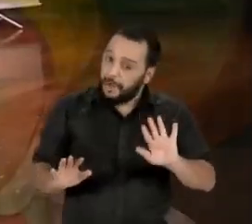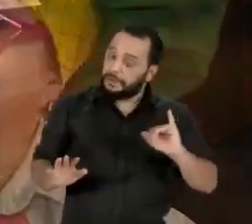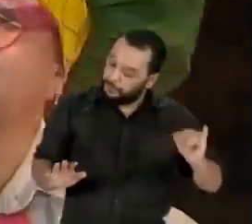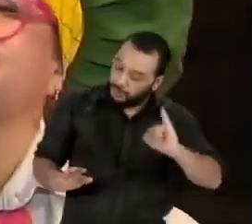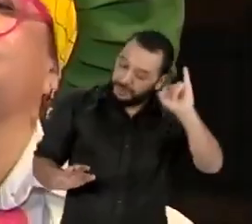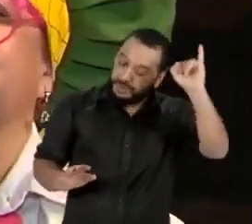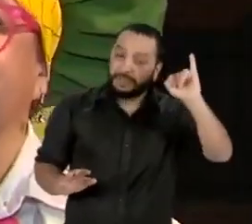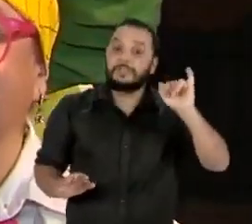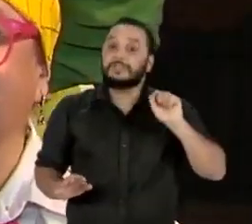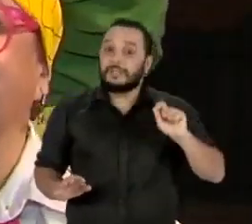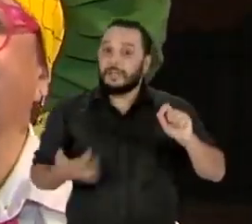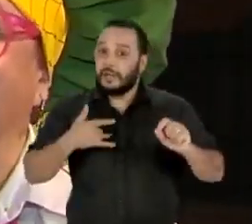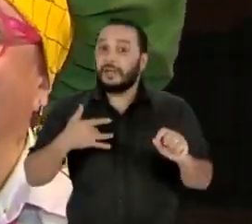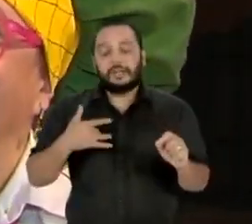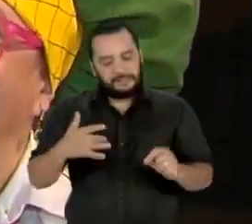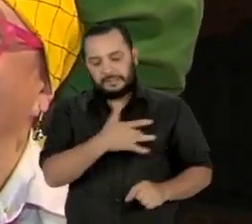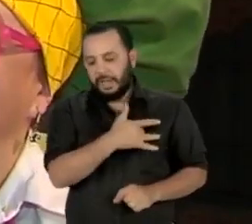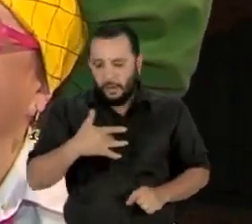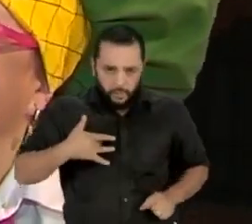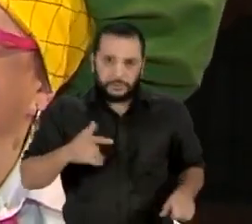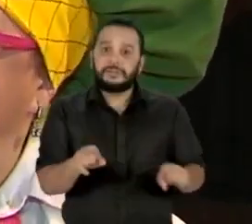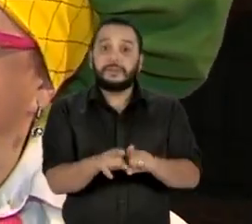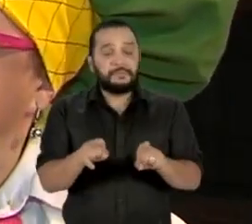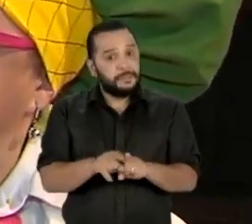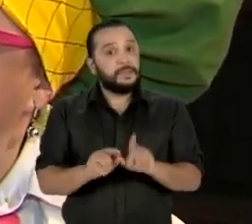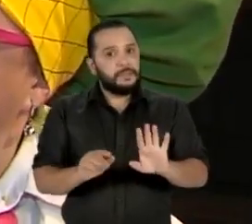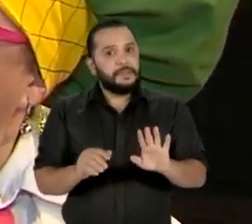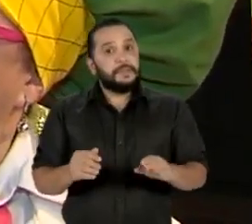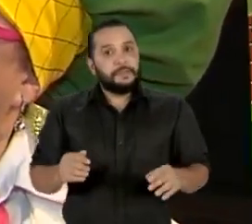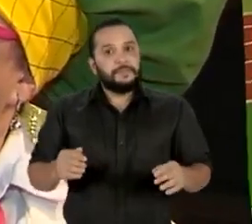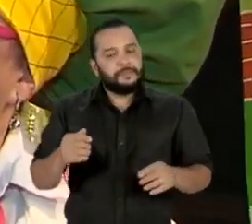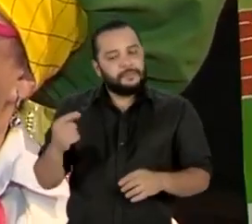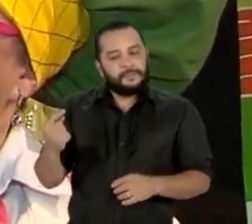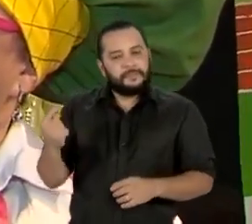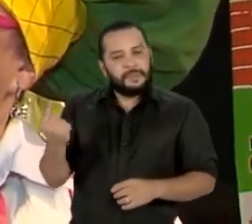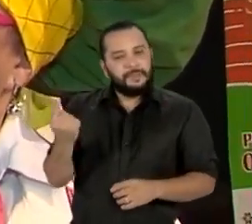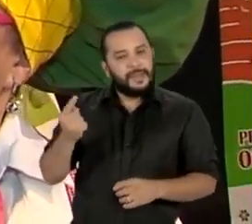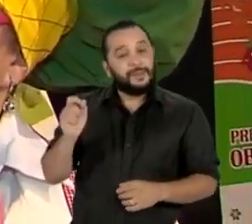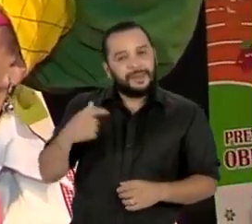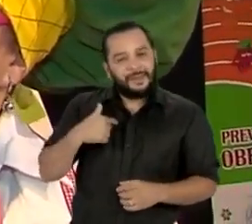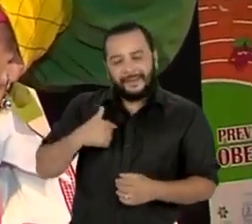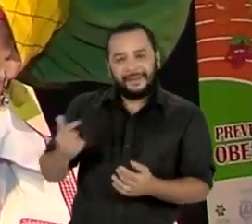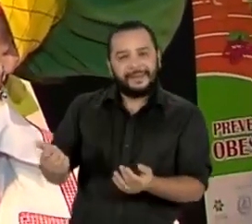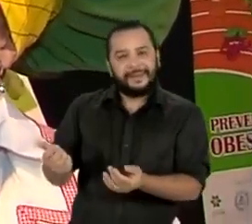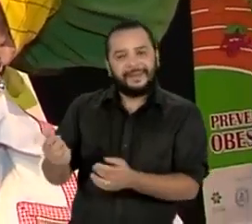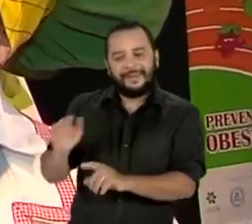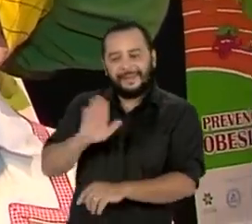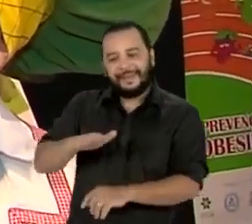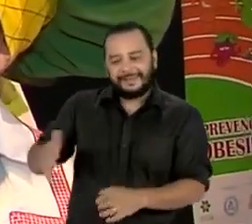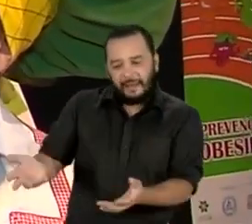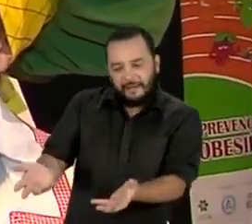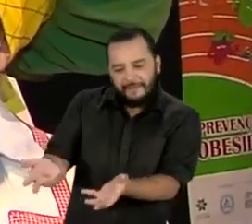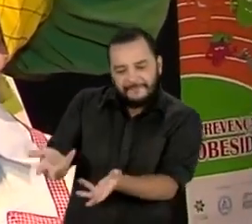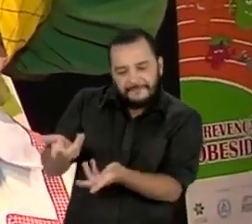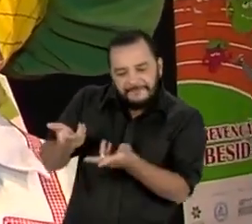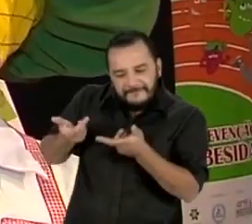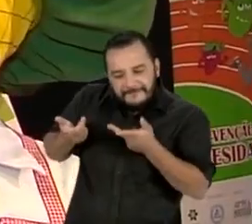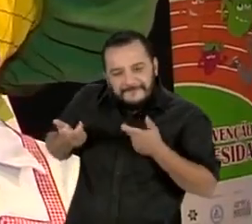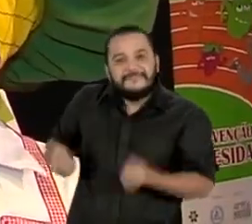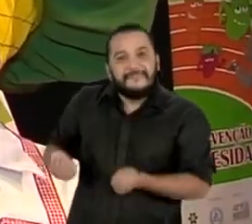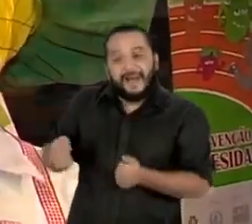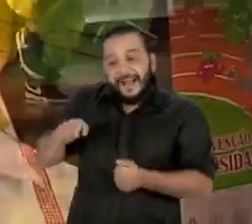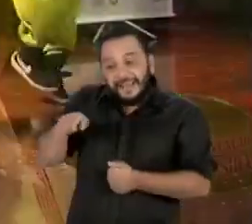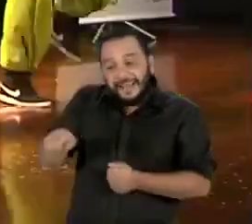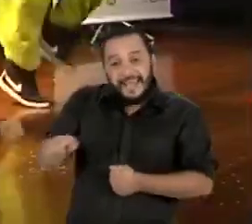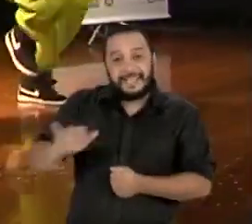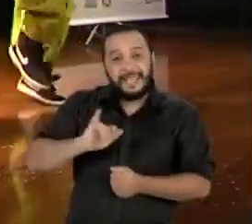frisar isso com as crianças. A gente sempre diz que primeiro a gente cativa eles para depois essa informação eles levarem para os adultos. E sempre de uma forma divertida, porque acho